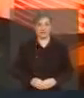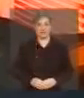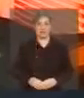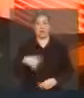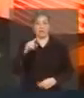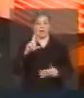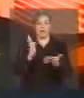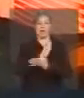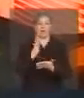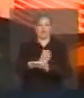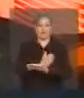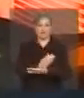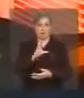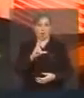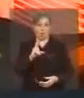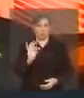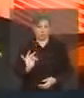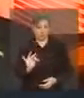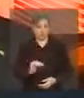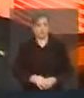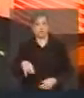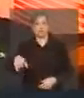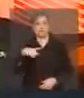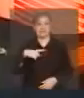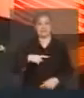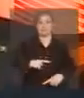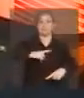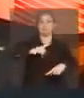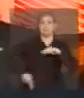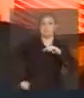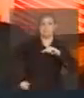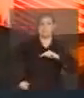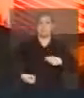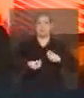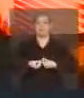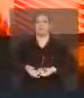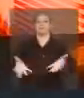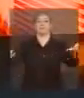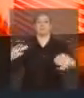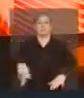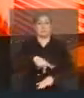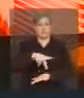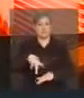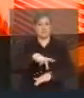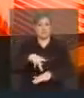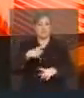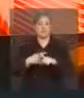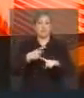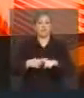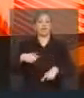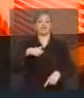uma revista da CUT foi proibida de circular neste país